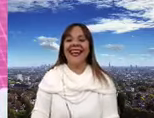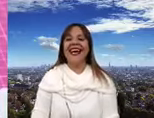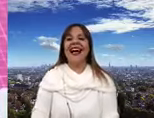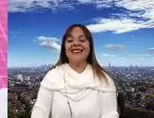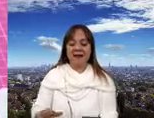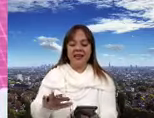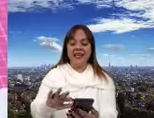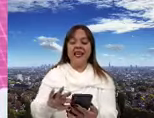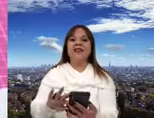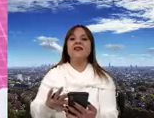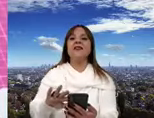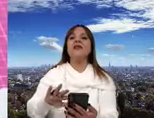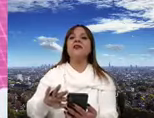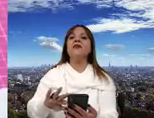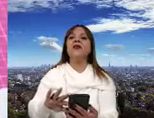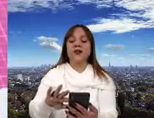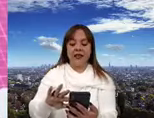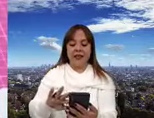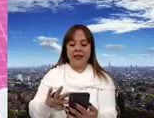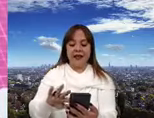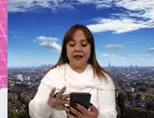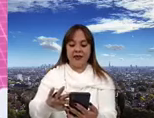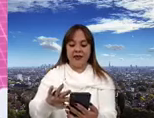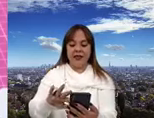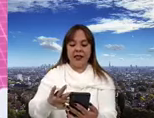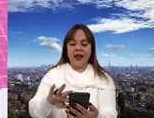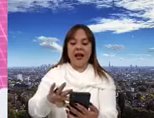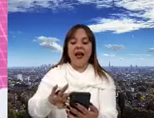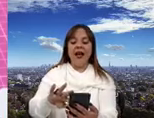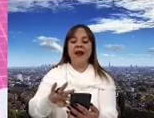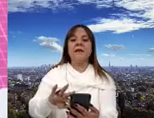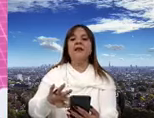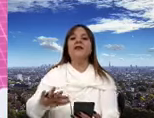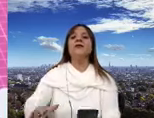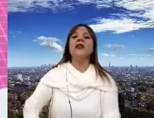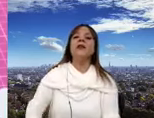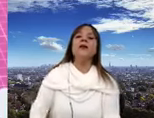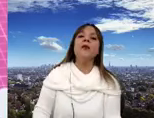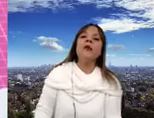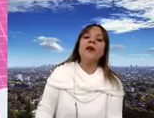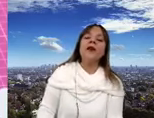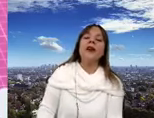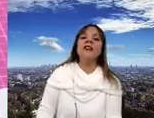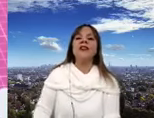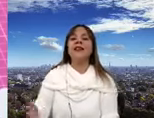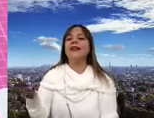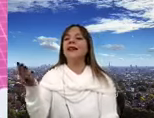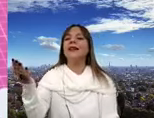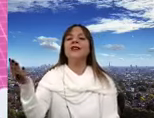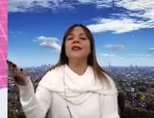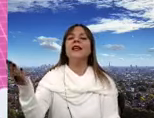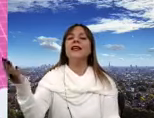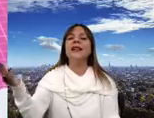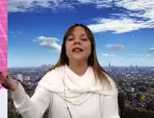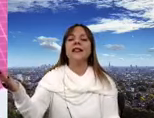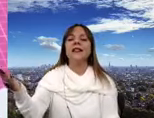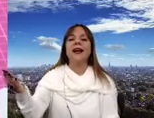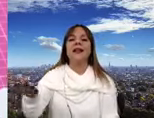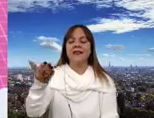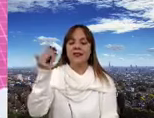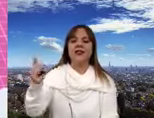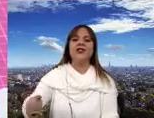Sabe que estão escrevendo muito aqui, Stephanie? Ah. Ah, mas eu não tenho amor. A Angela Catarina, nossa linda lá da Itália, que